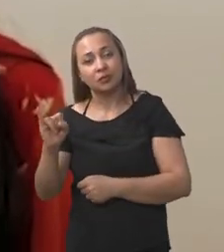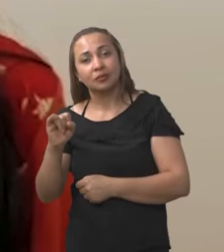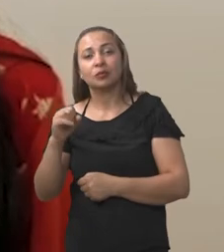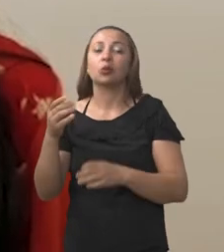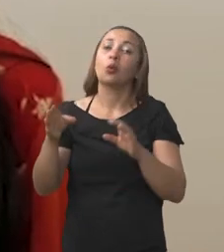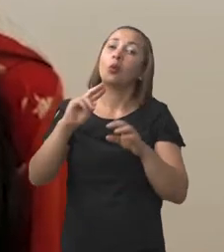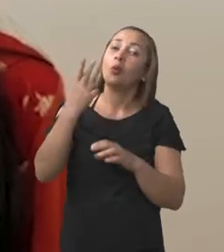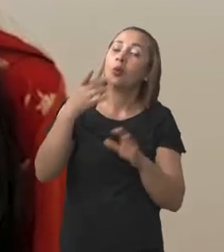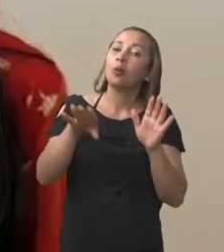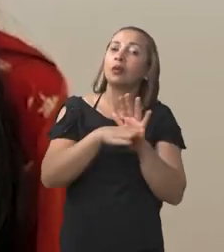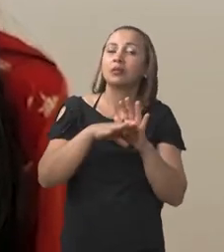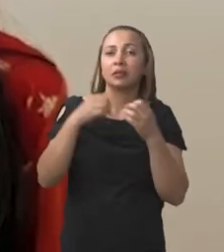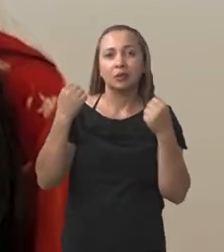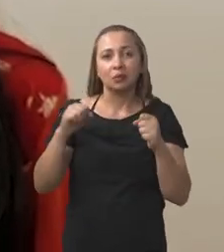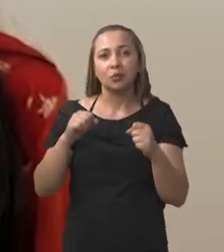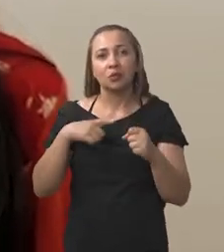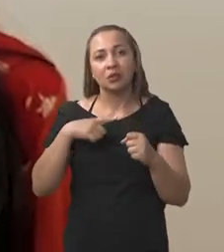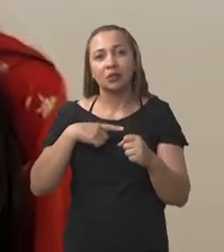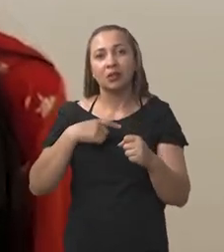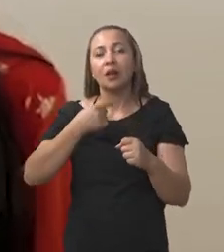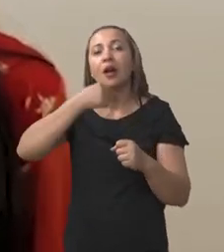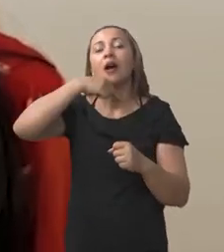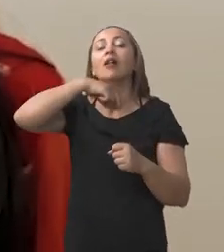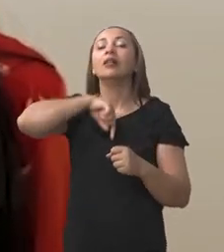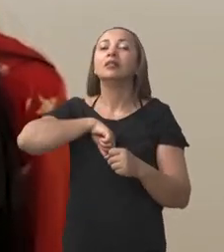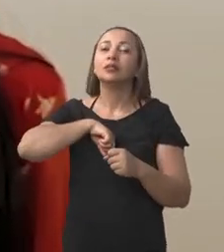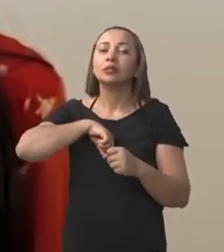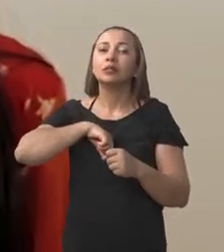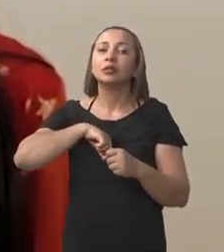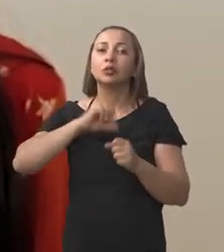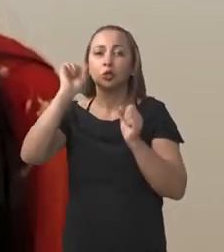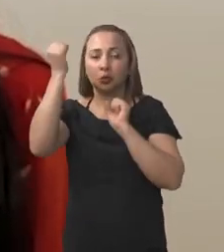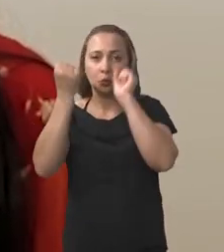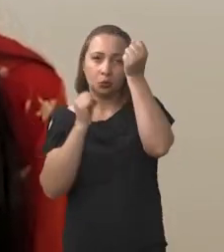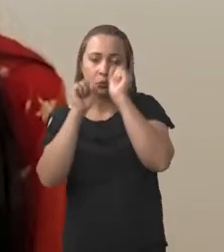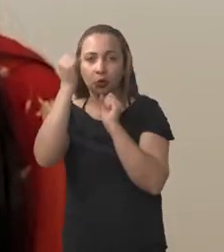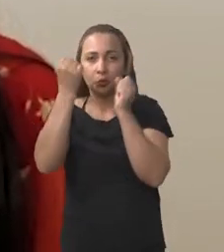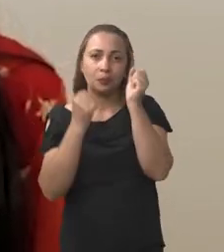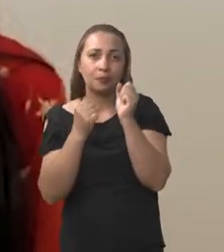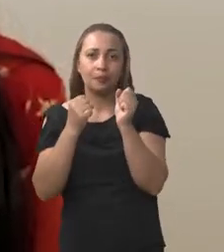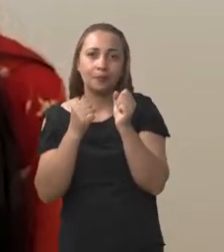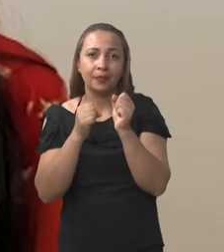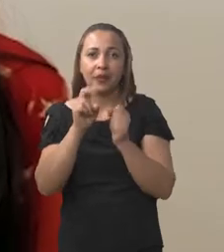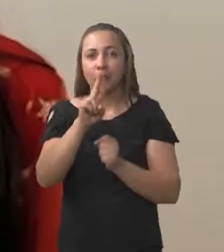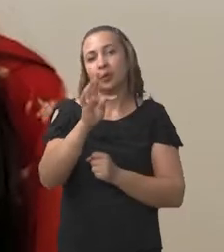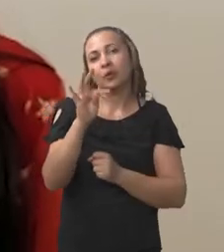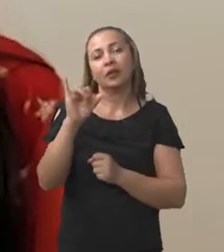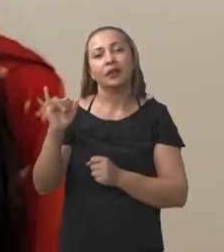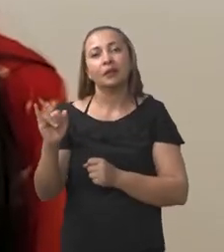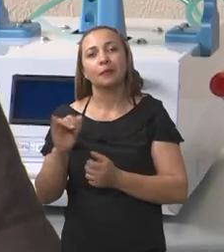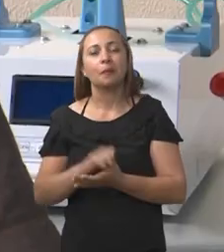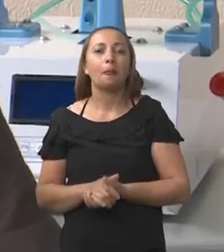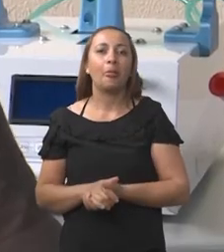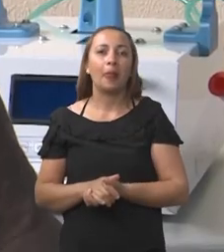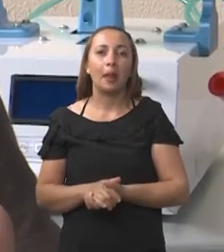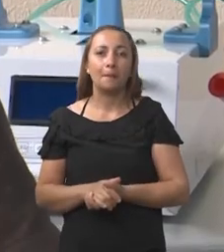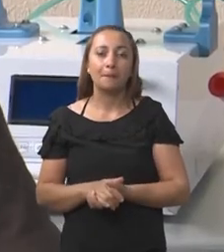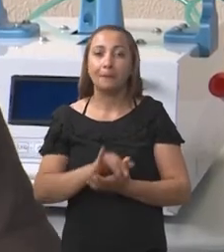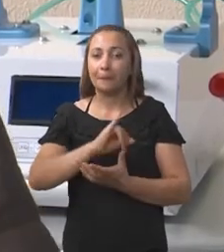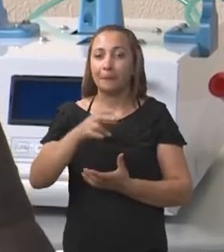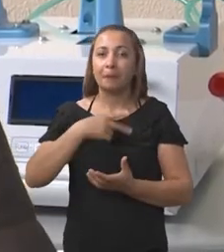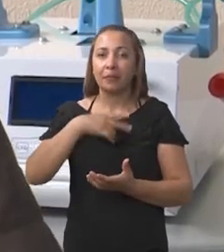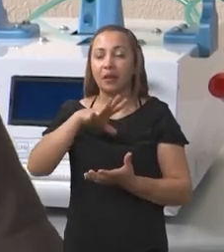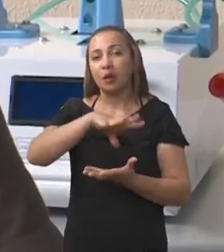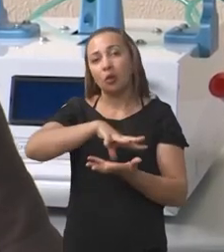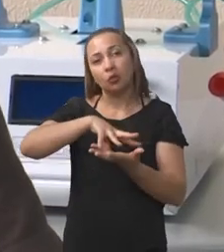seja possível colocar esse paciente num ventilador mecânico convencional. E aí a gente